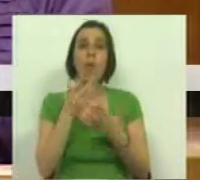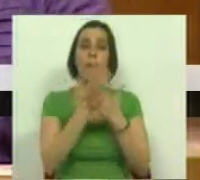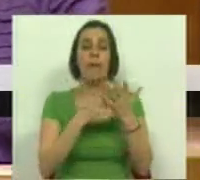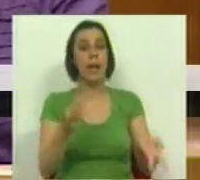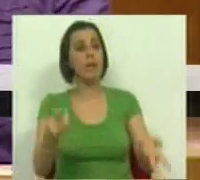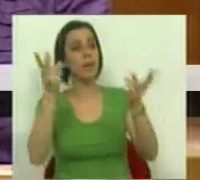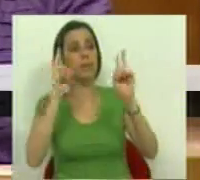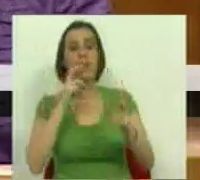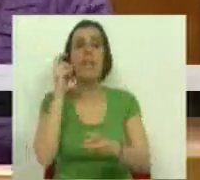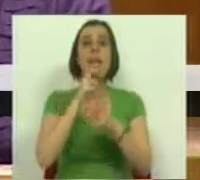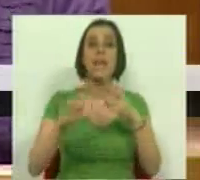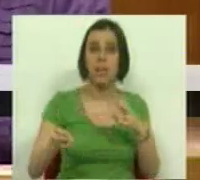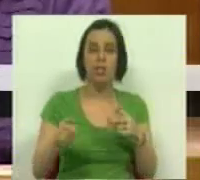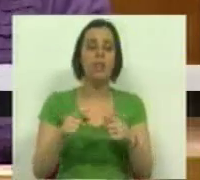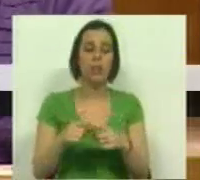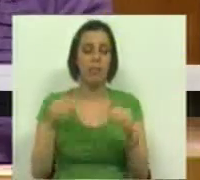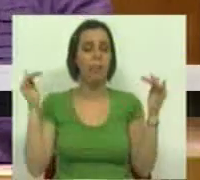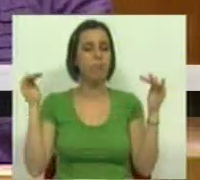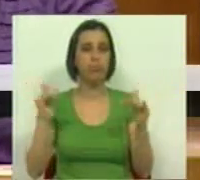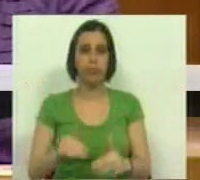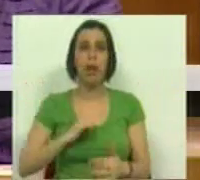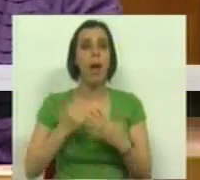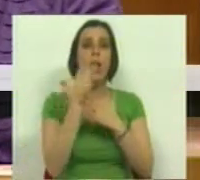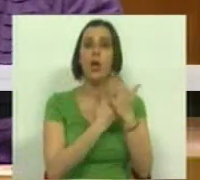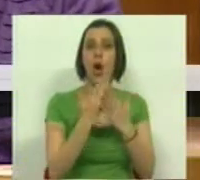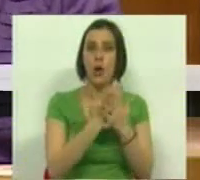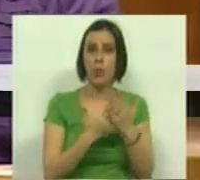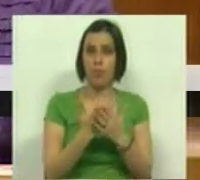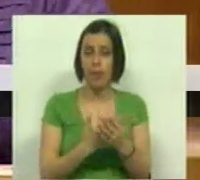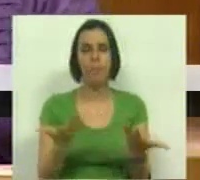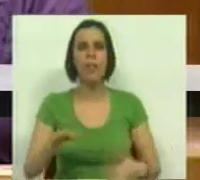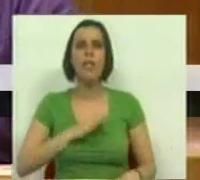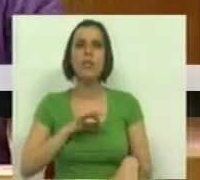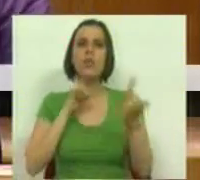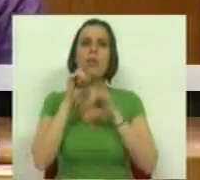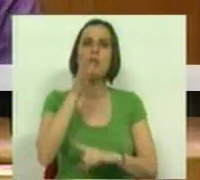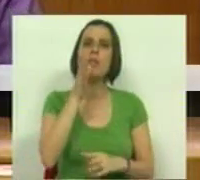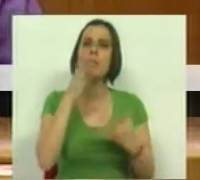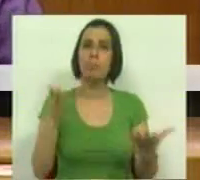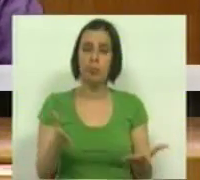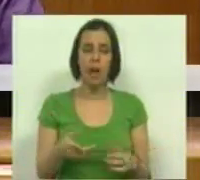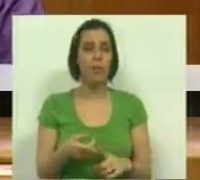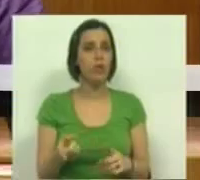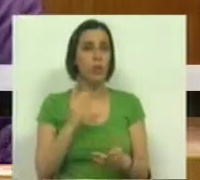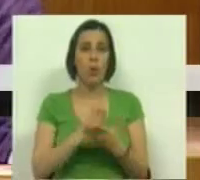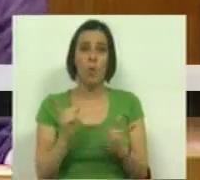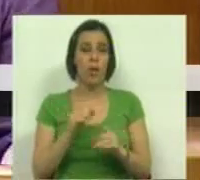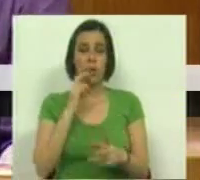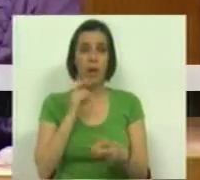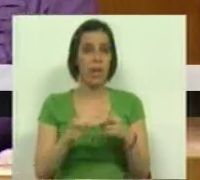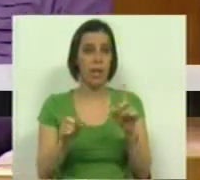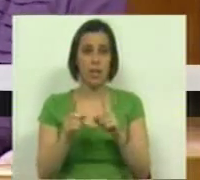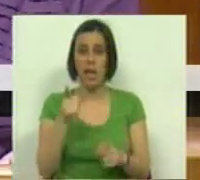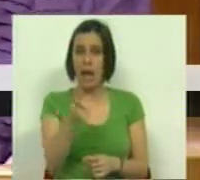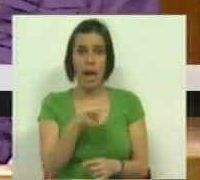mercado liberalizado da energia está a afundar a nossa economia. Senhoras e senhores deputados, e não é só na